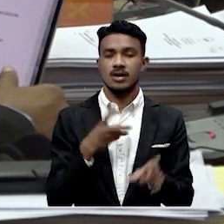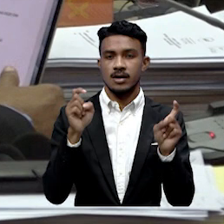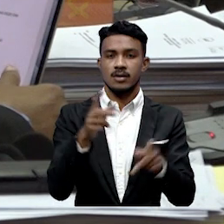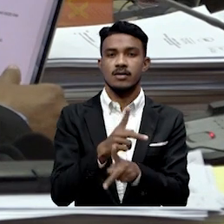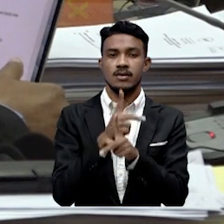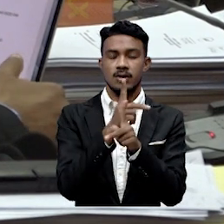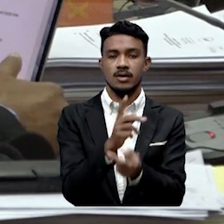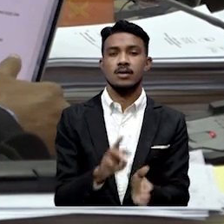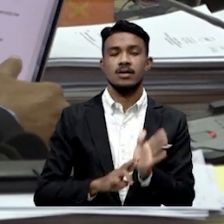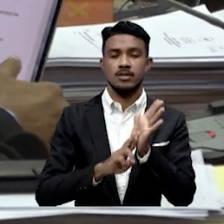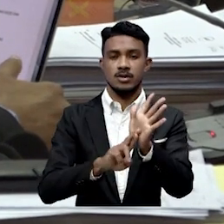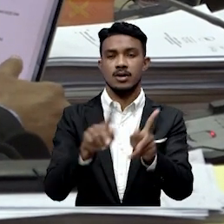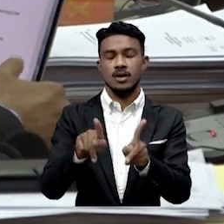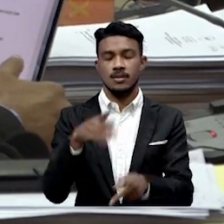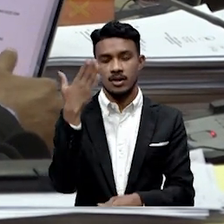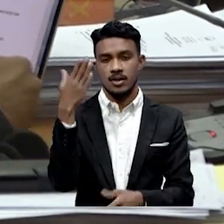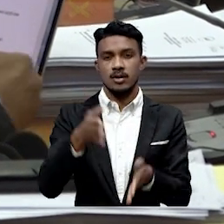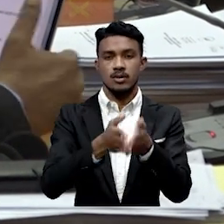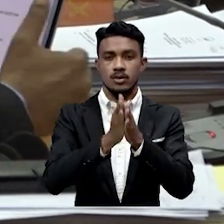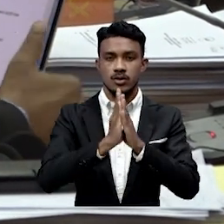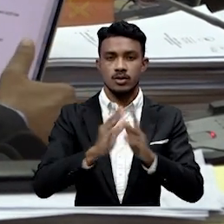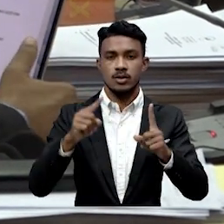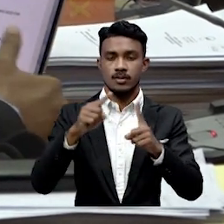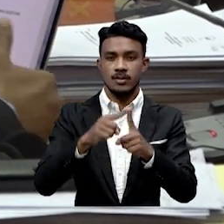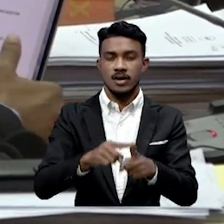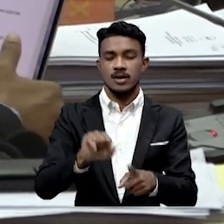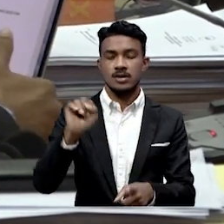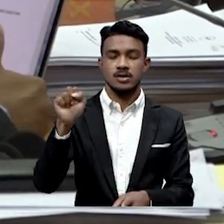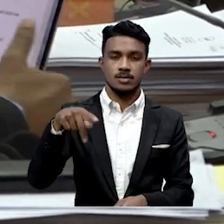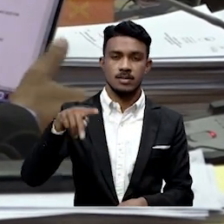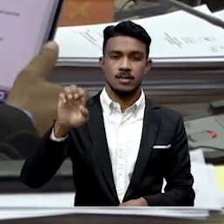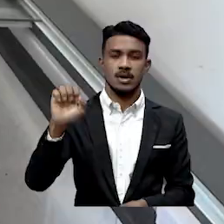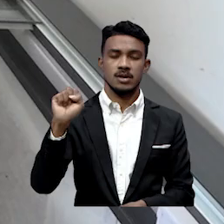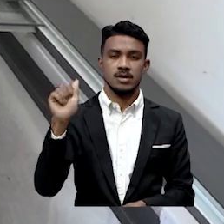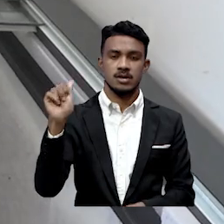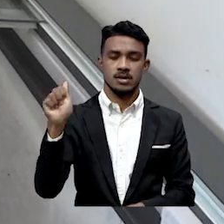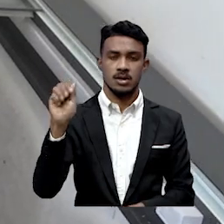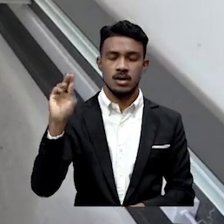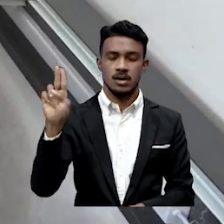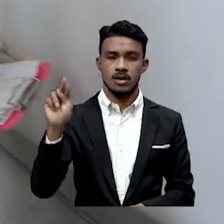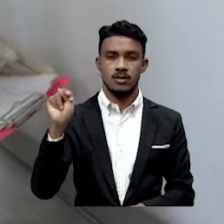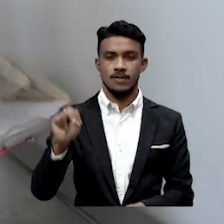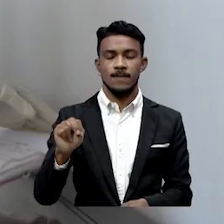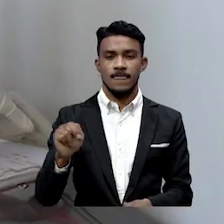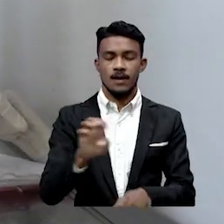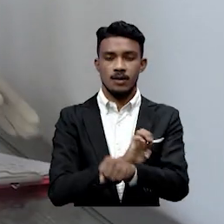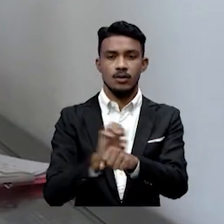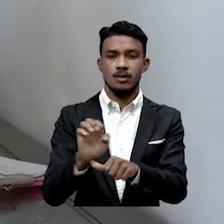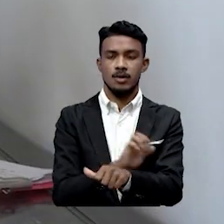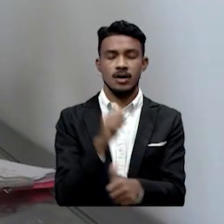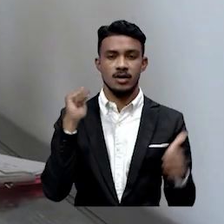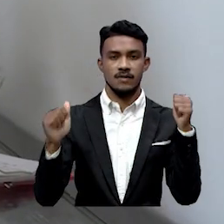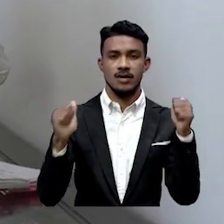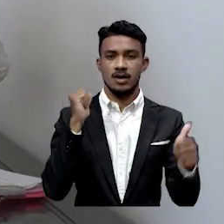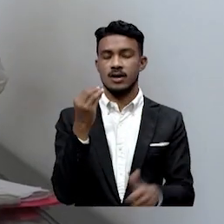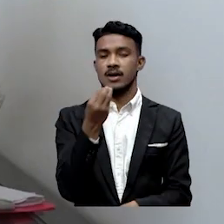de ne, representante povo nemos, russo autoridade, inspeção, fiscalização econômica, atividade sanitária no alimentar,